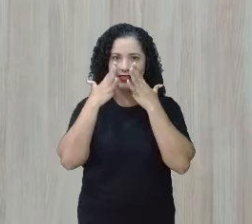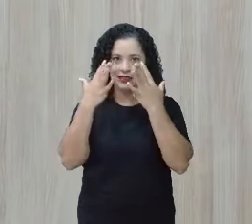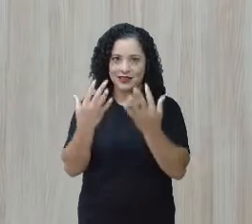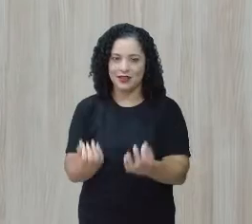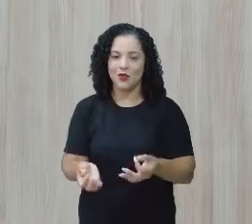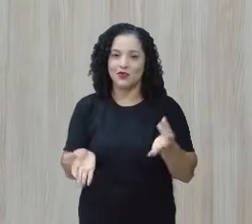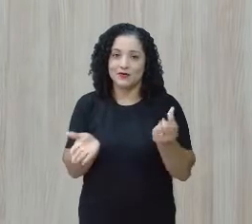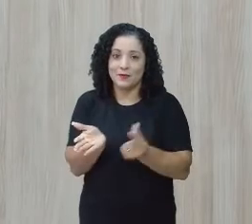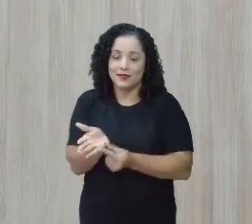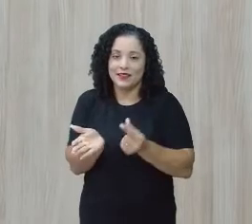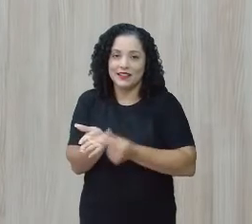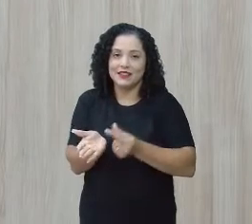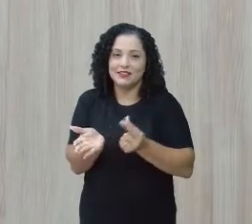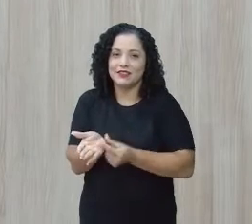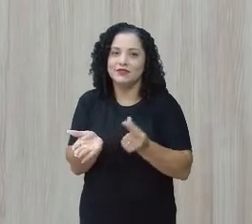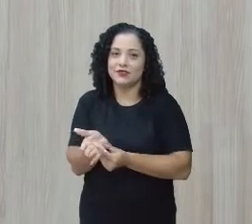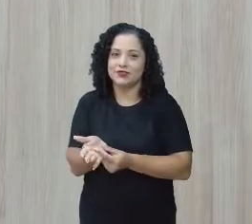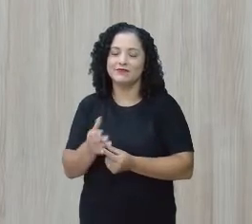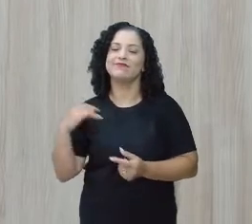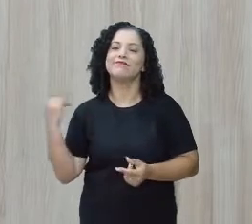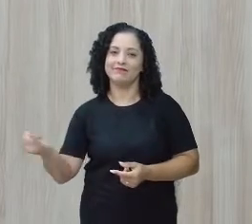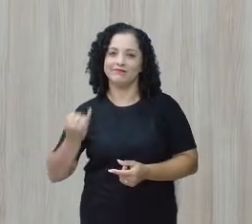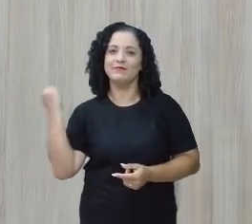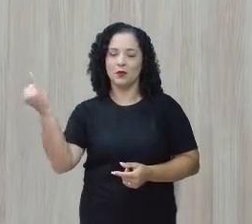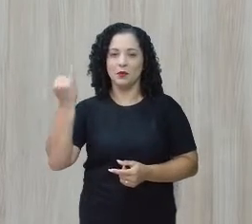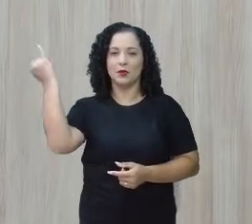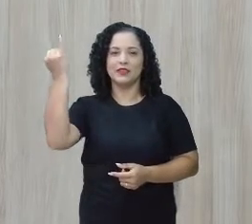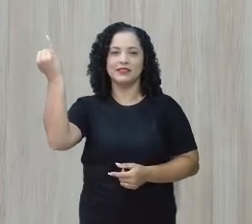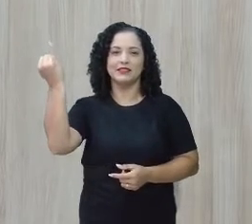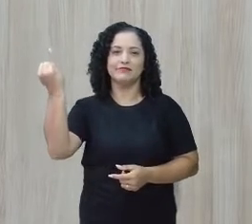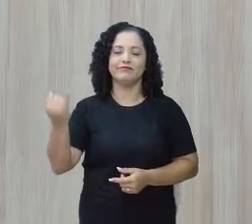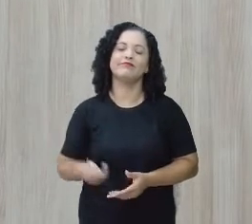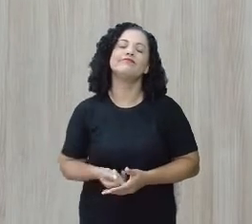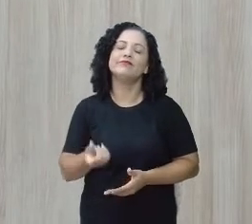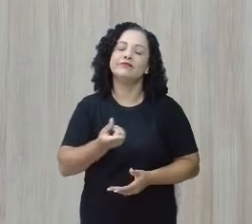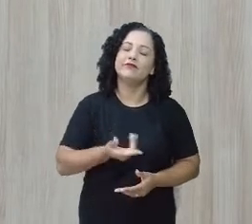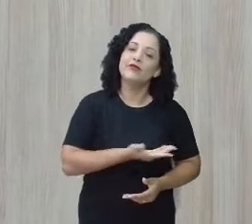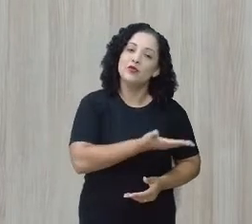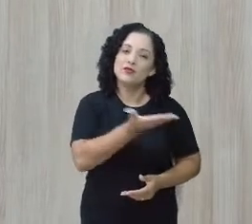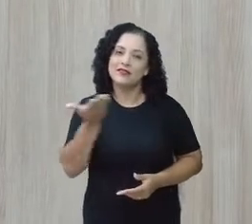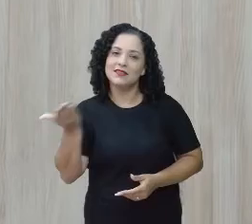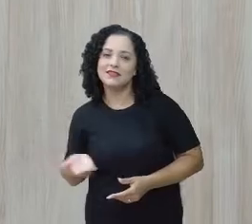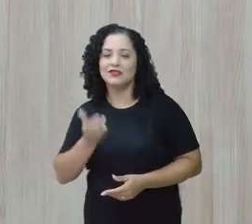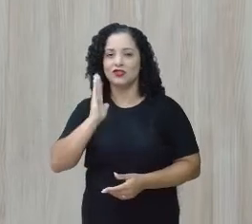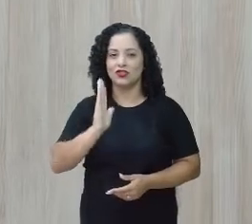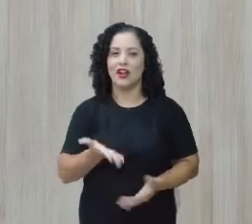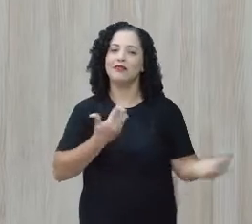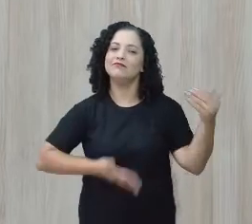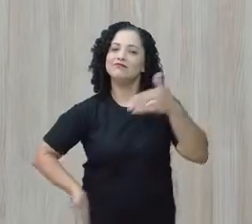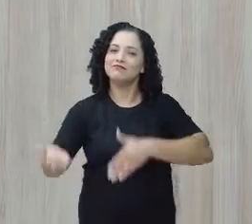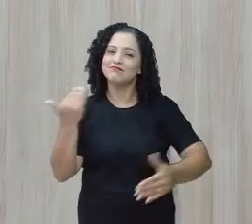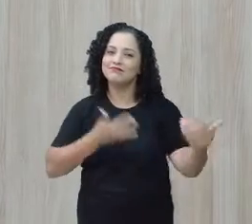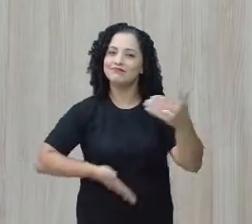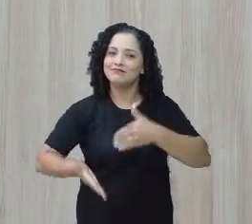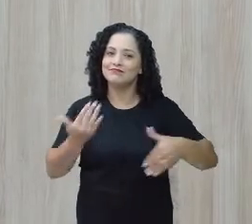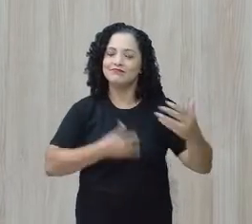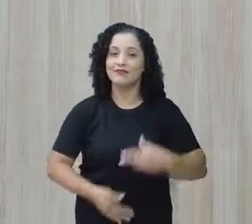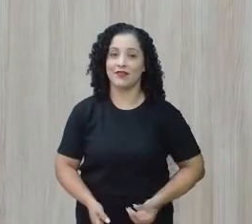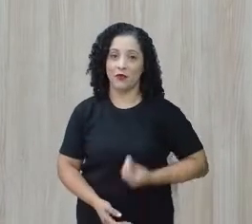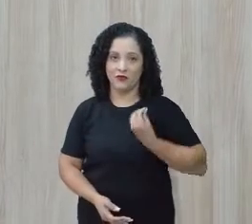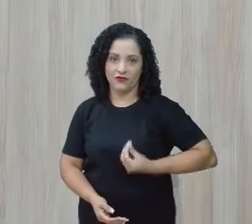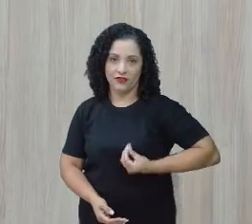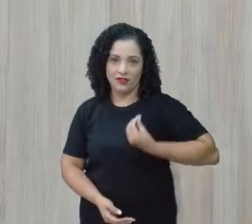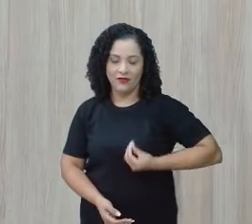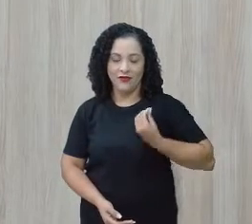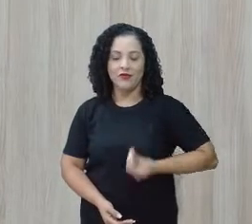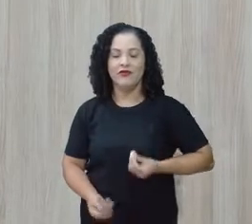dos aplicativos. É muito importante para nós que vocês, que já estão aqui conosco nesse momento ao vivo,